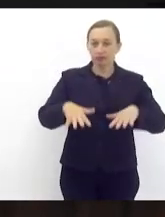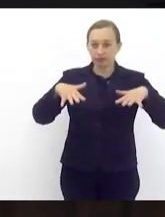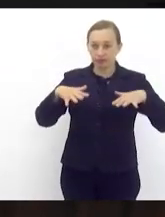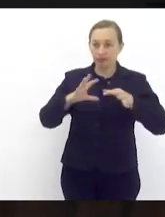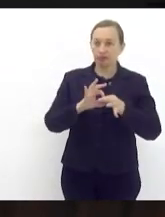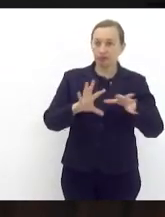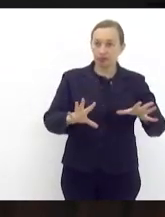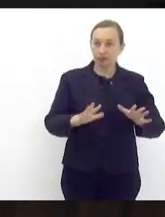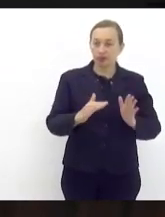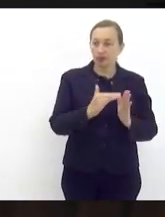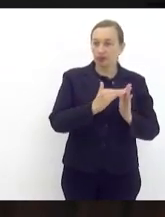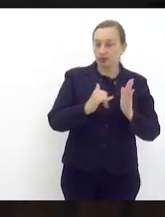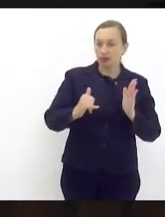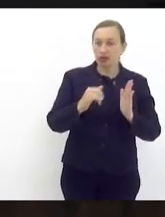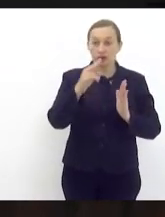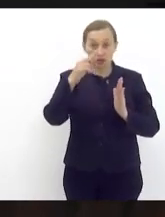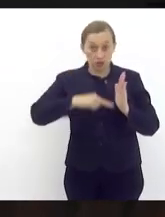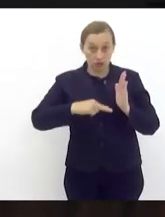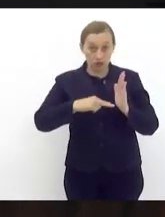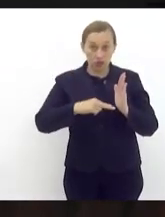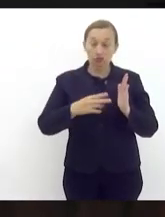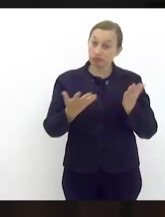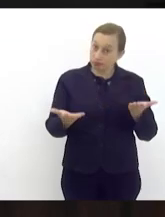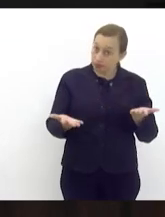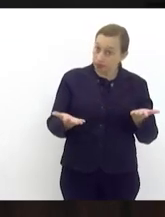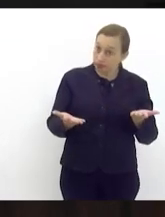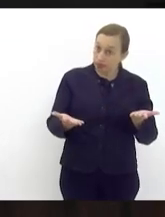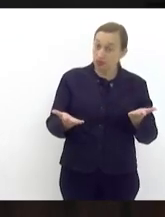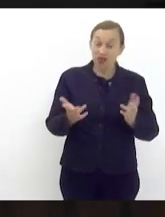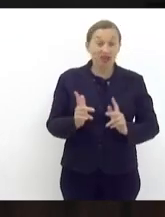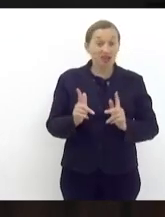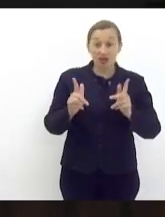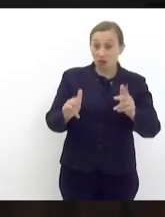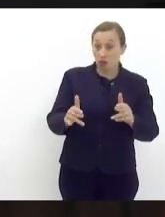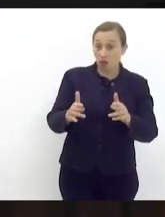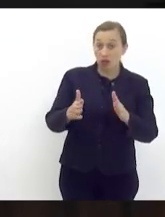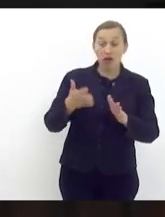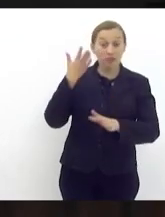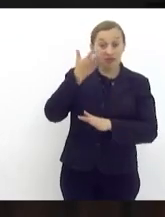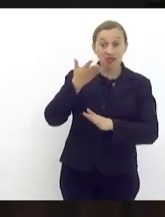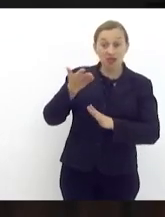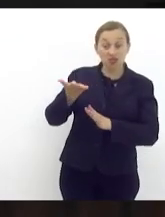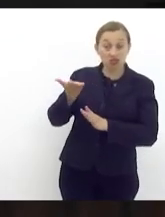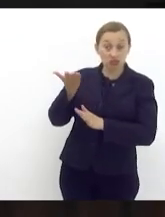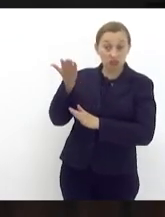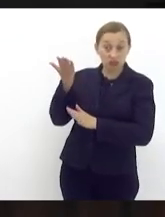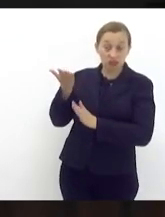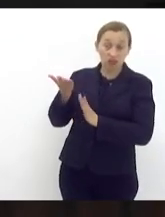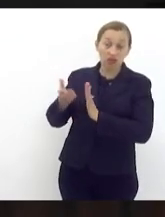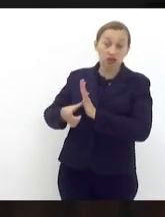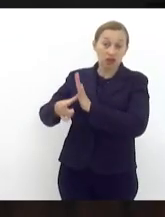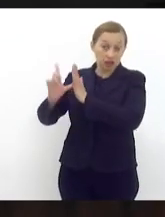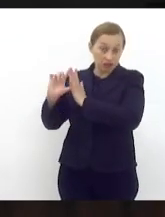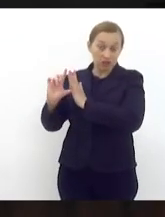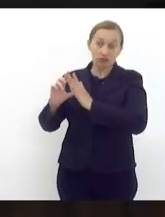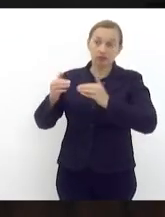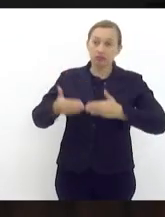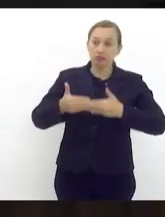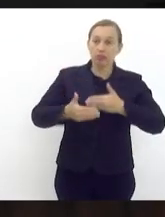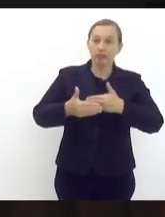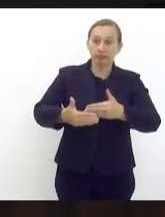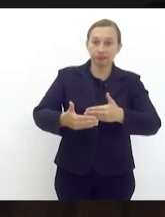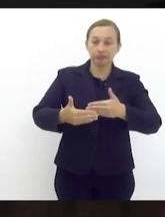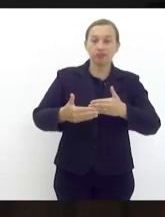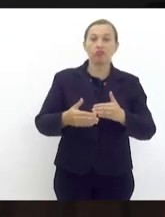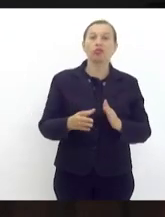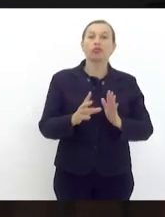vou dispensar a leitura, porque se faz ipse litere da mensagem anterior, para que a gente possa avançar na pauta.